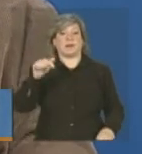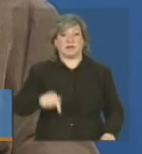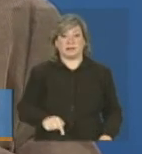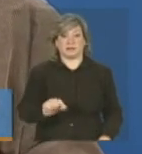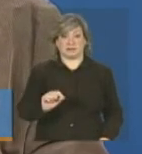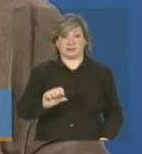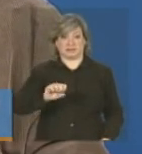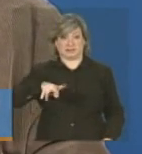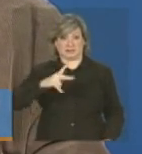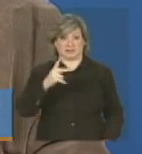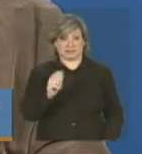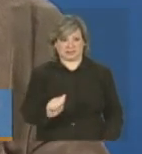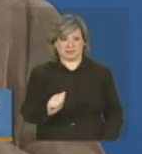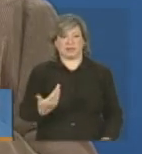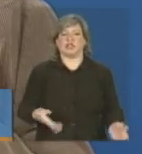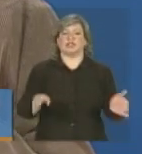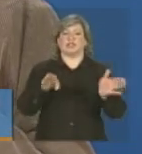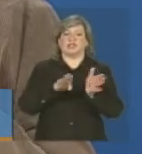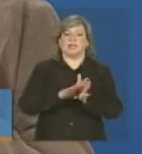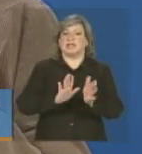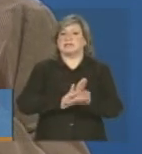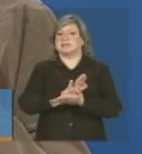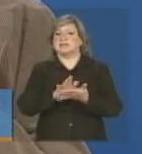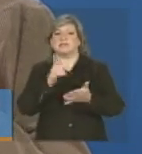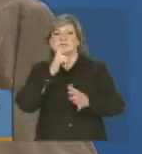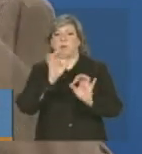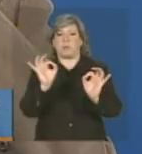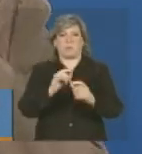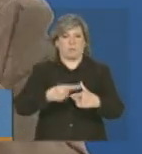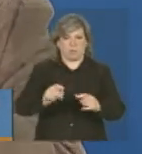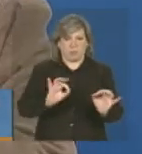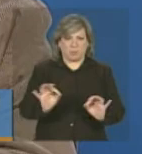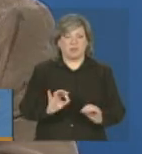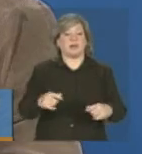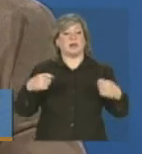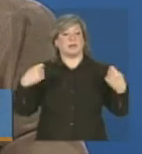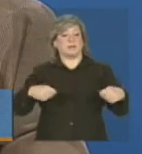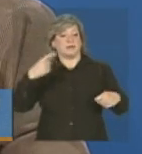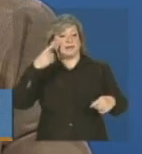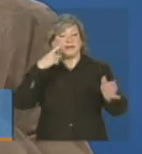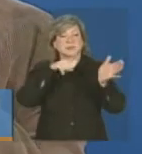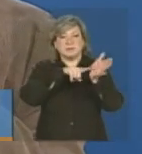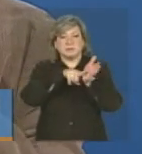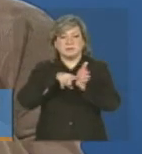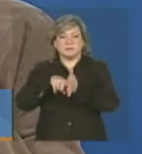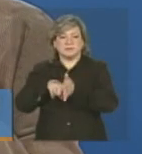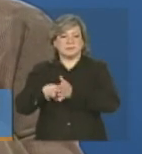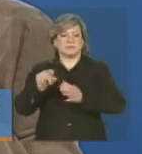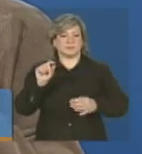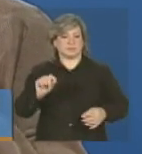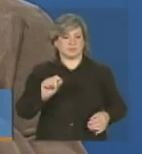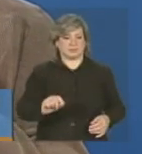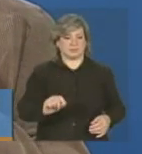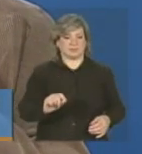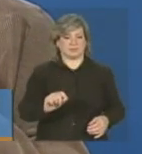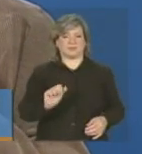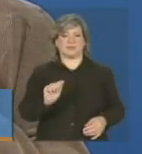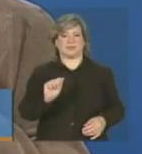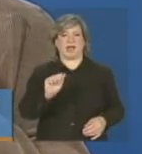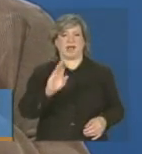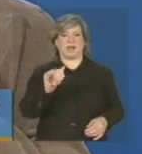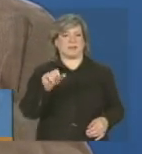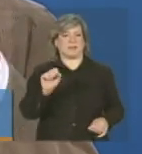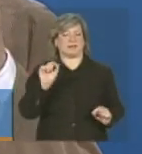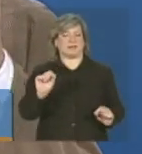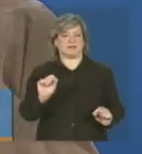Para que a senha chegue sem nenhum problema, então é preciso atualizar as abas específicas. Esse bloco talvez seja um pouco técnico, só para